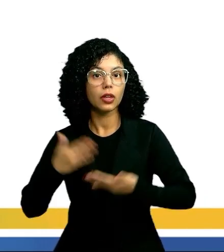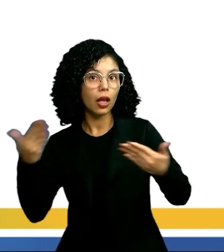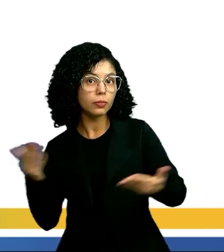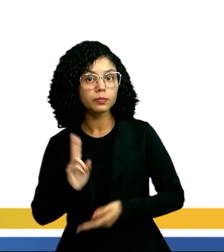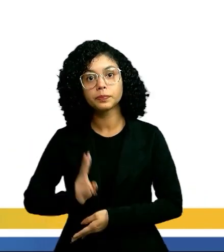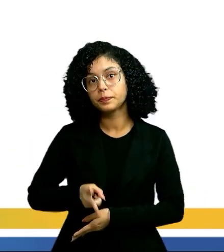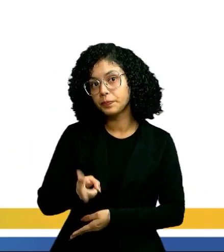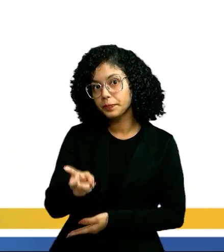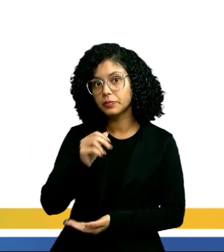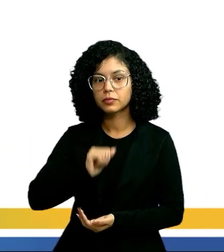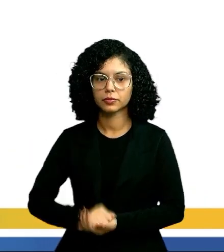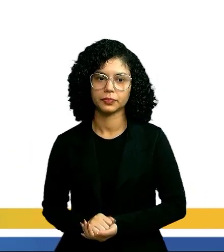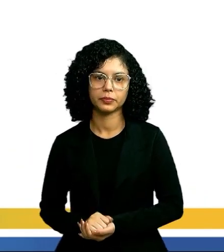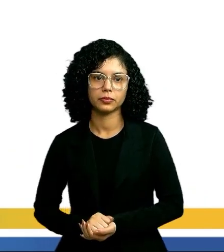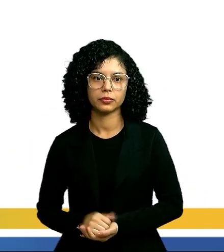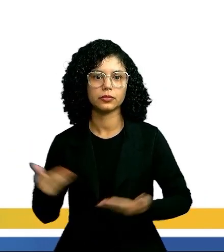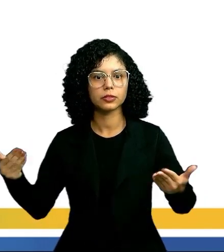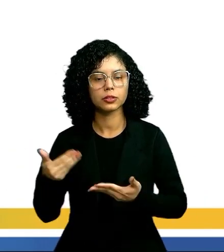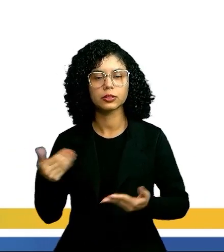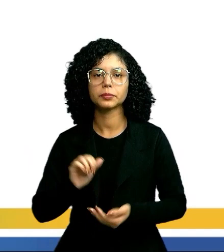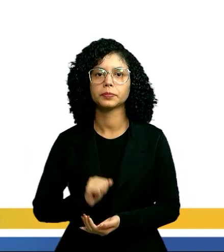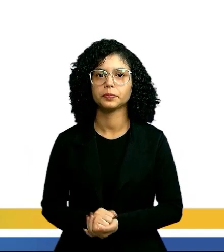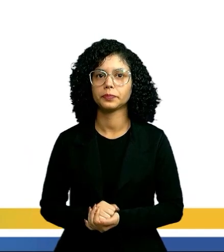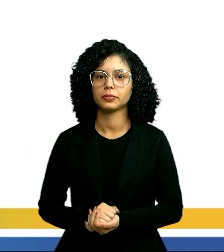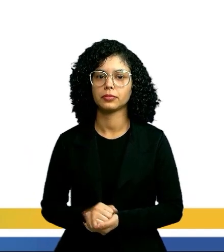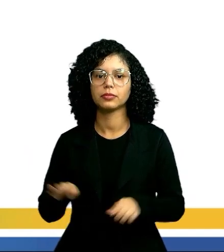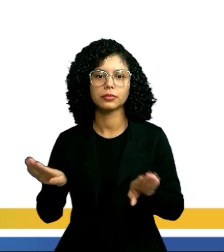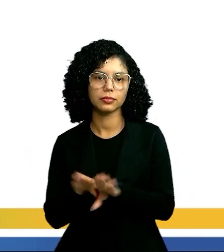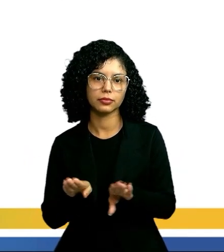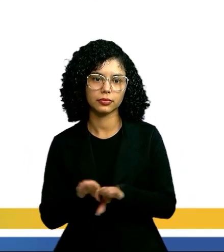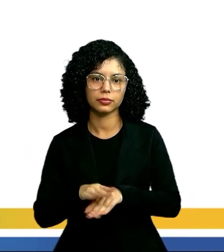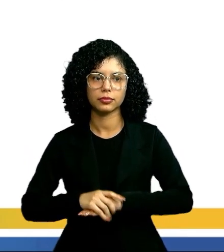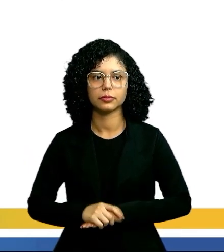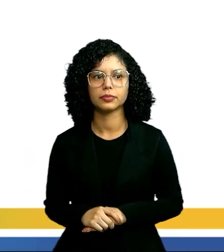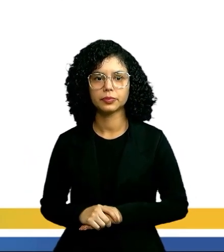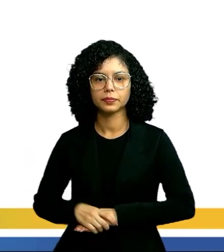Então, seguindo, vamos para o momento de